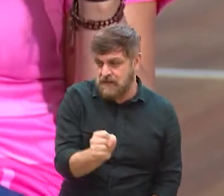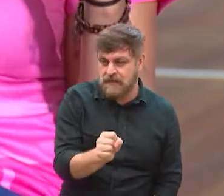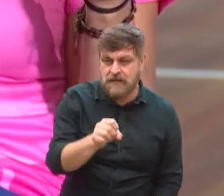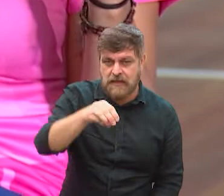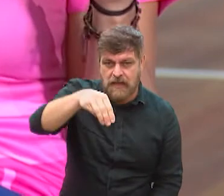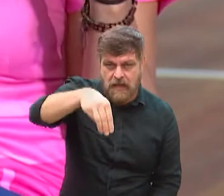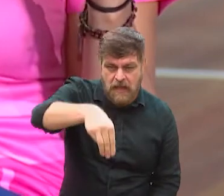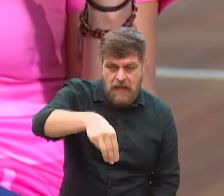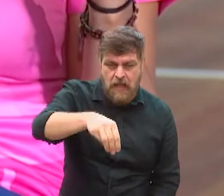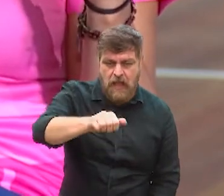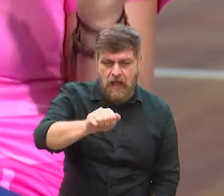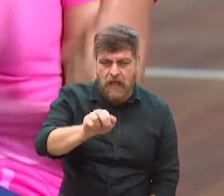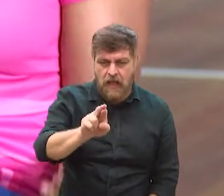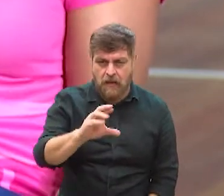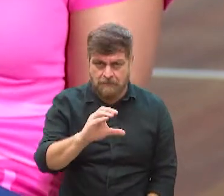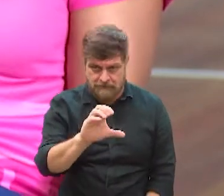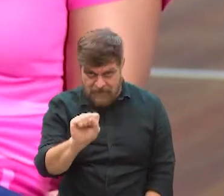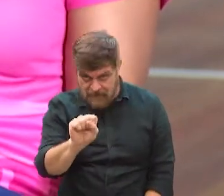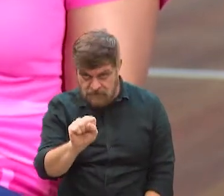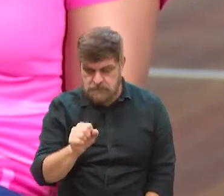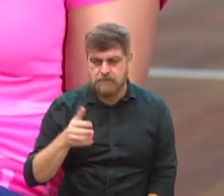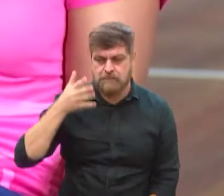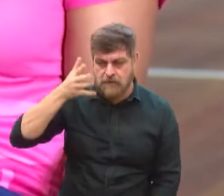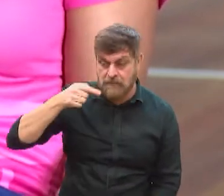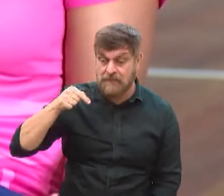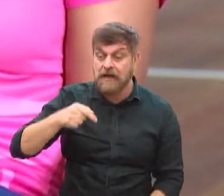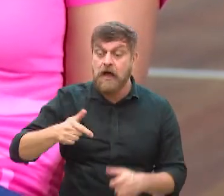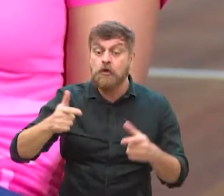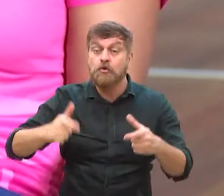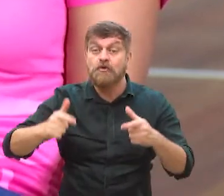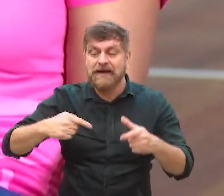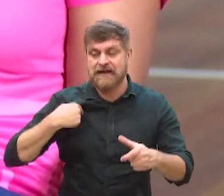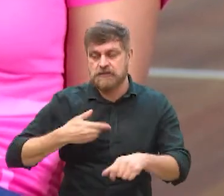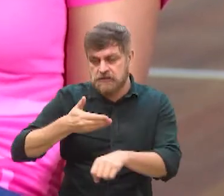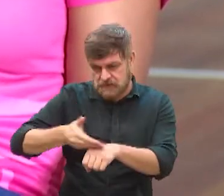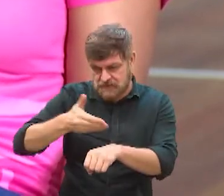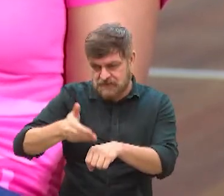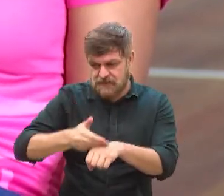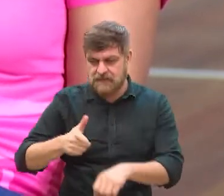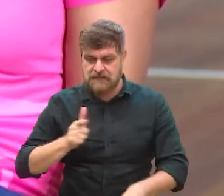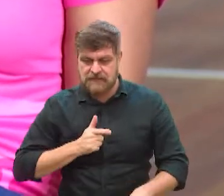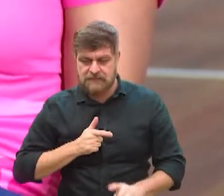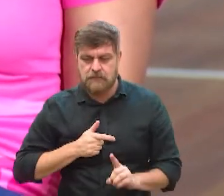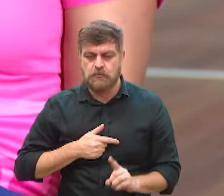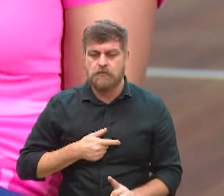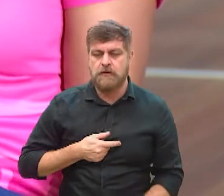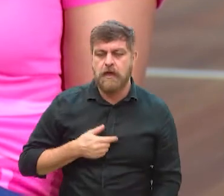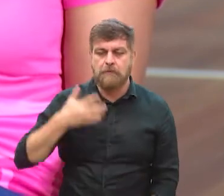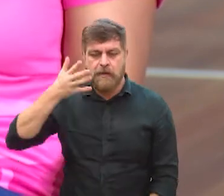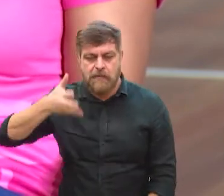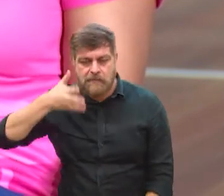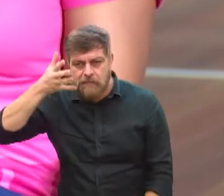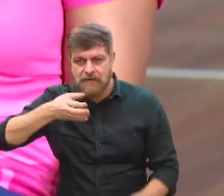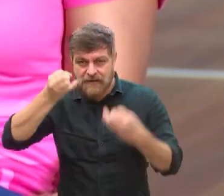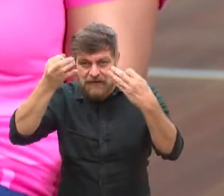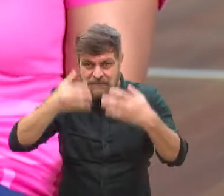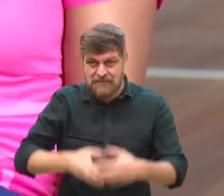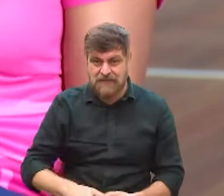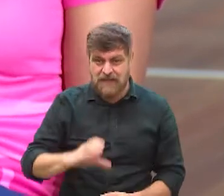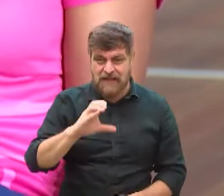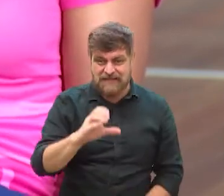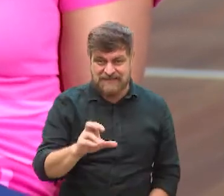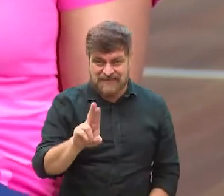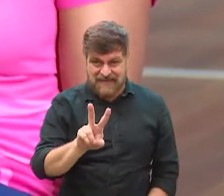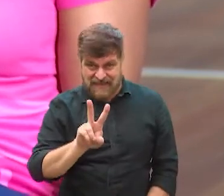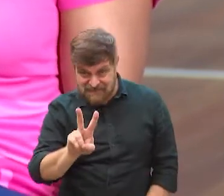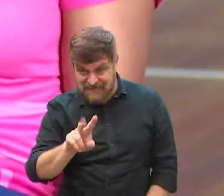Marcos Bianchini ali no Instituto Moody, onde a gente treina, e aí ele falou que o Cristiano Ronaldo tem um